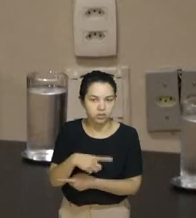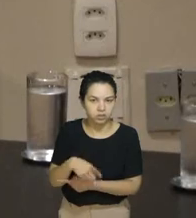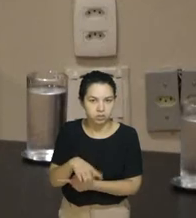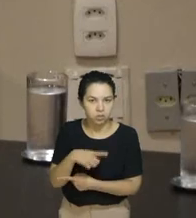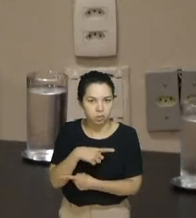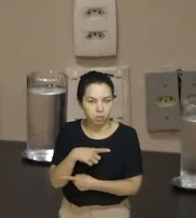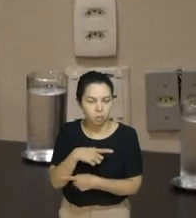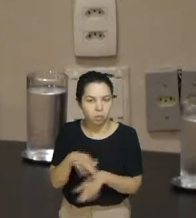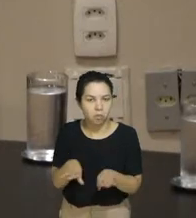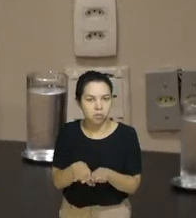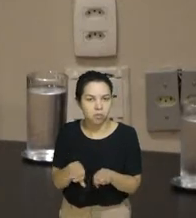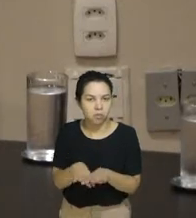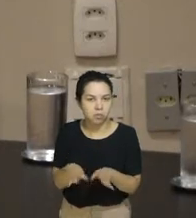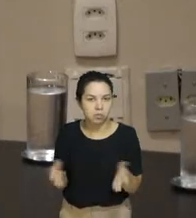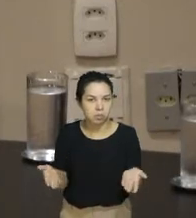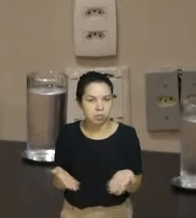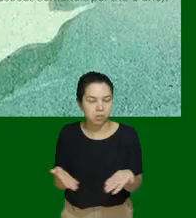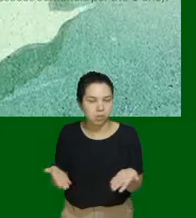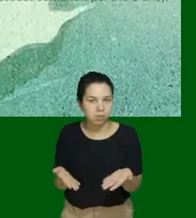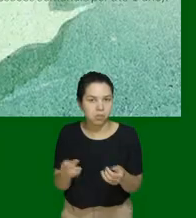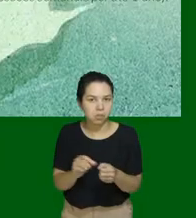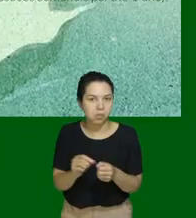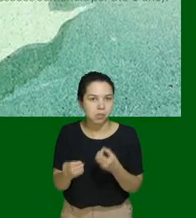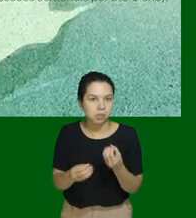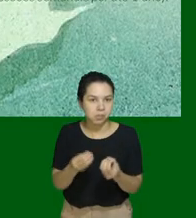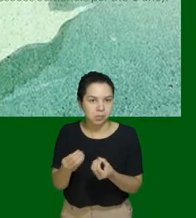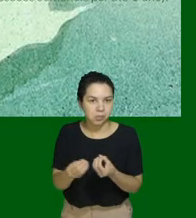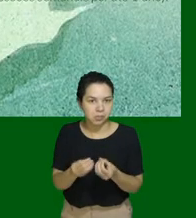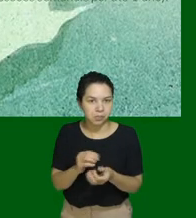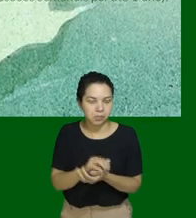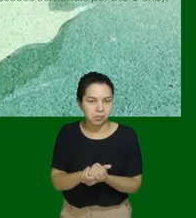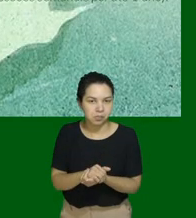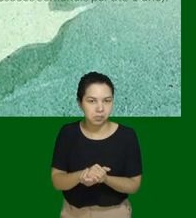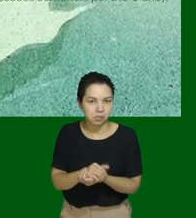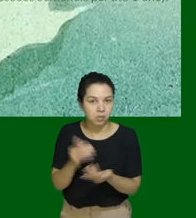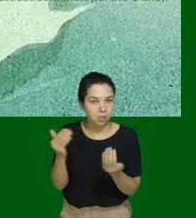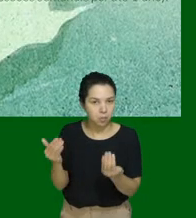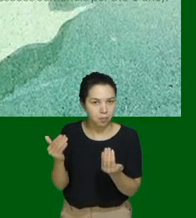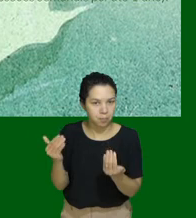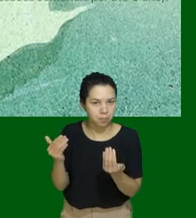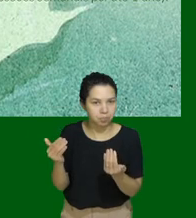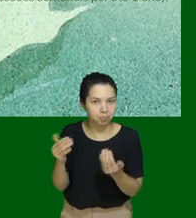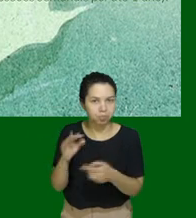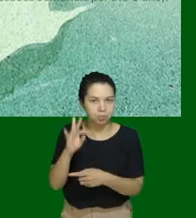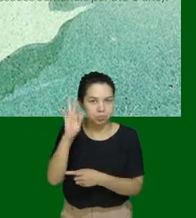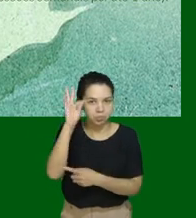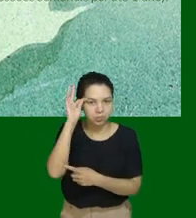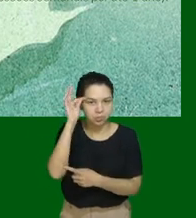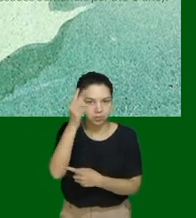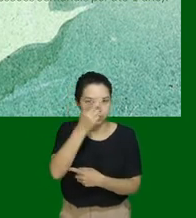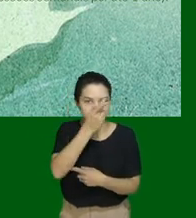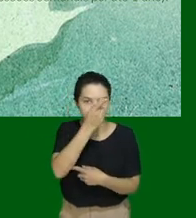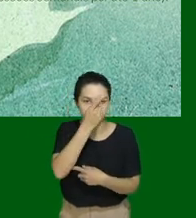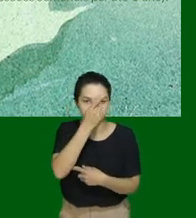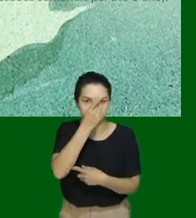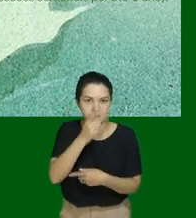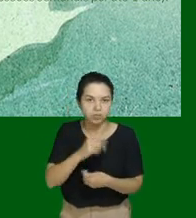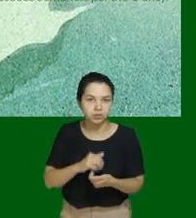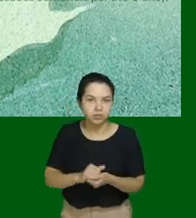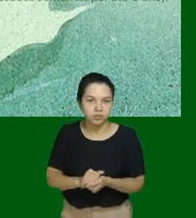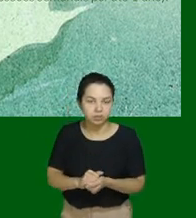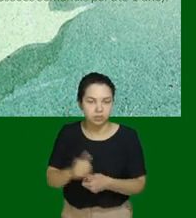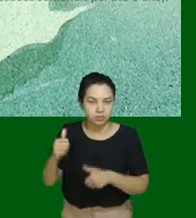Tá? Hoje, como é que nós fazemos? Os casos suspeitos de TDAH, eles passam pela avaliação